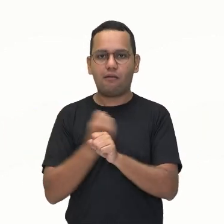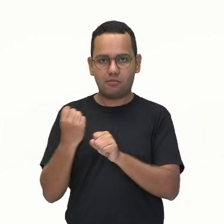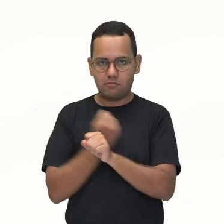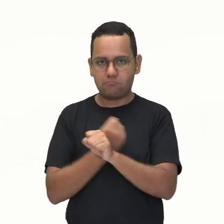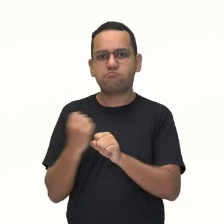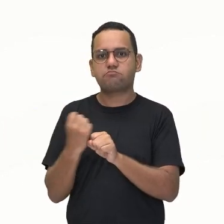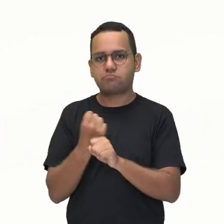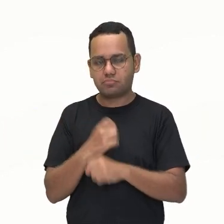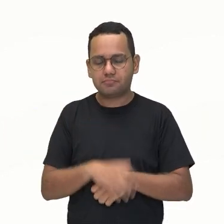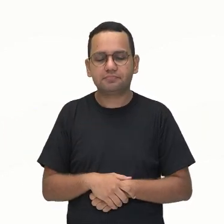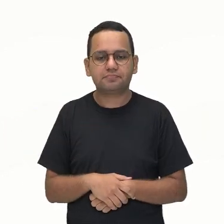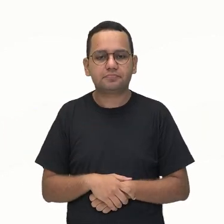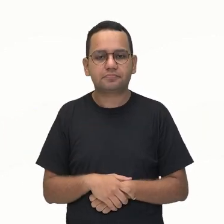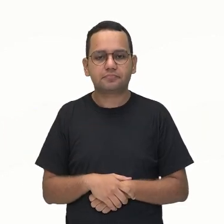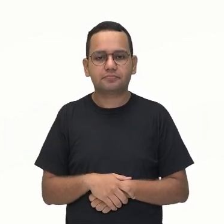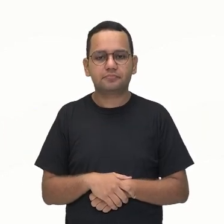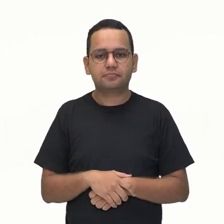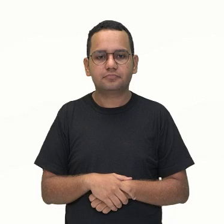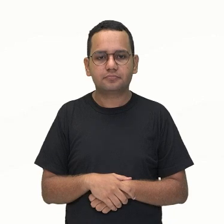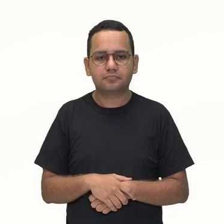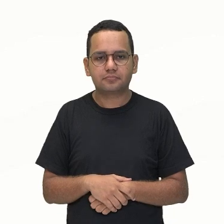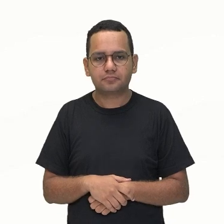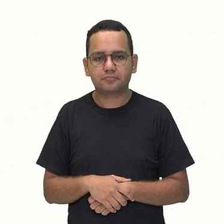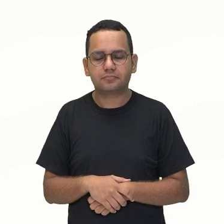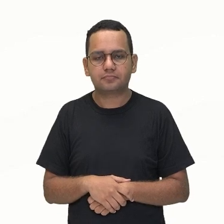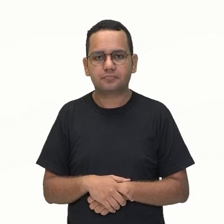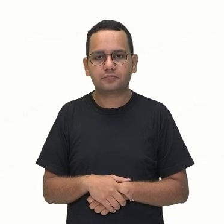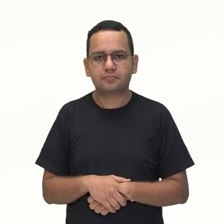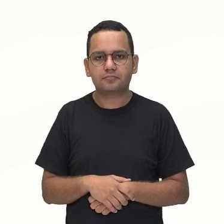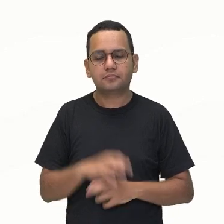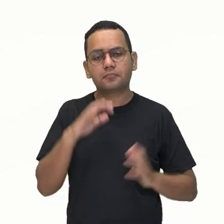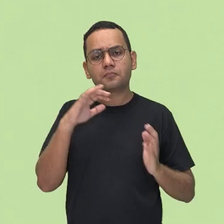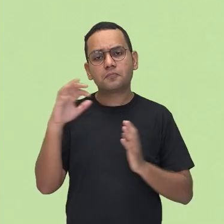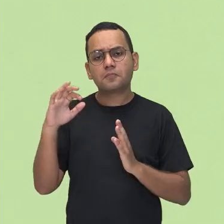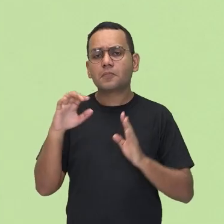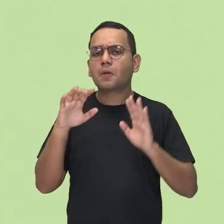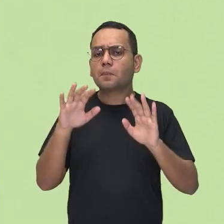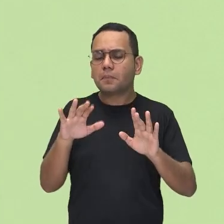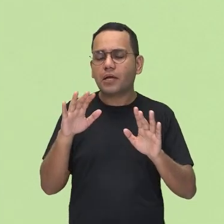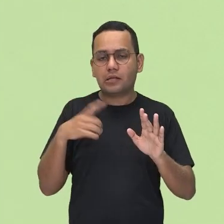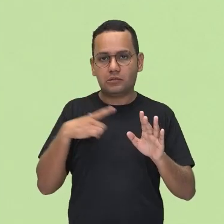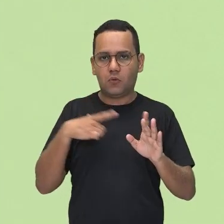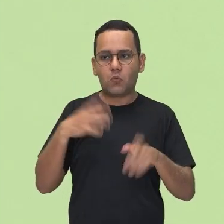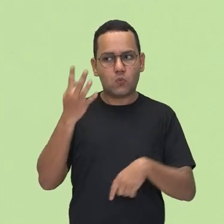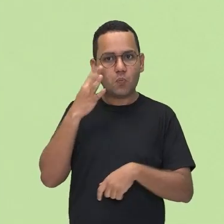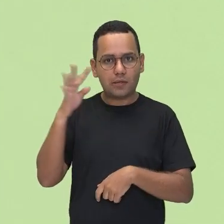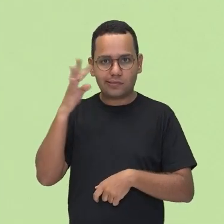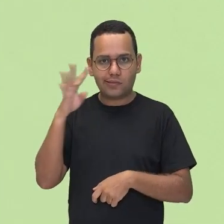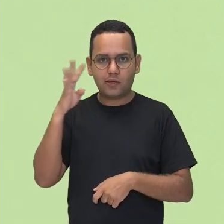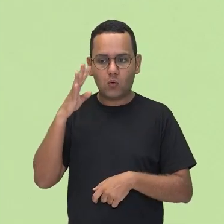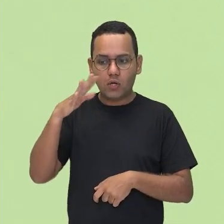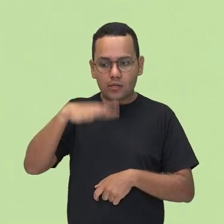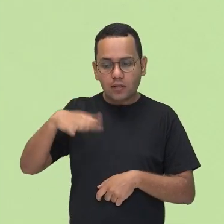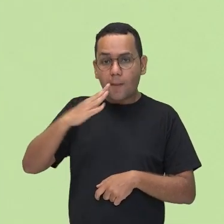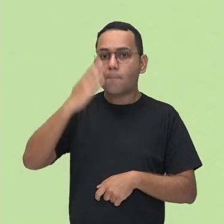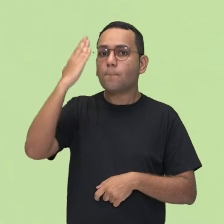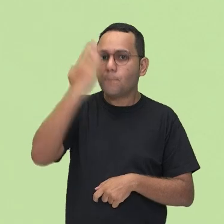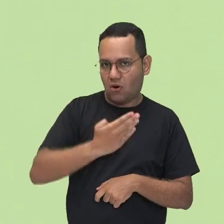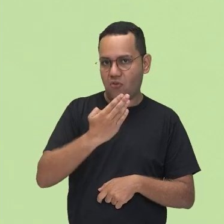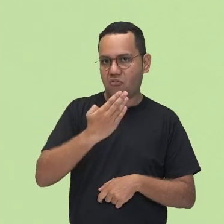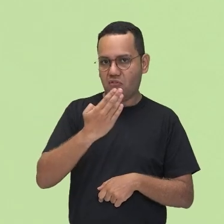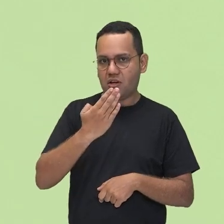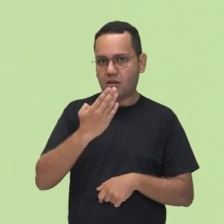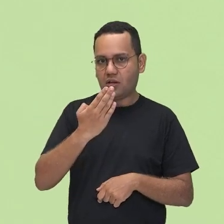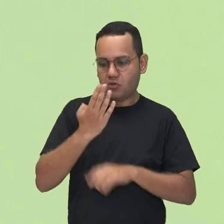cientificamente, nós temos uma teoria que é melhor explicada por meio de evidências